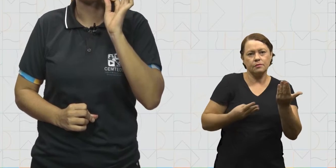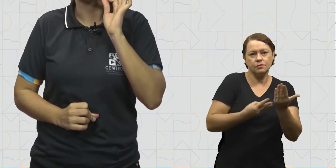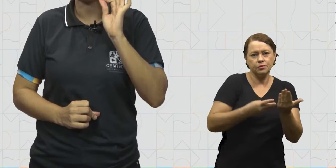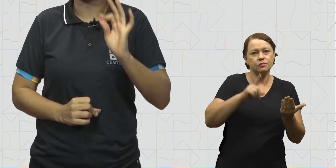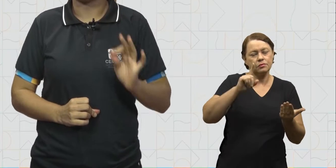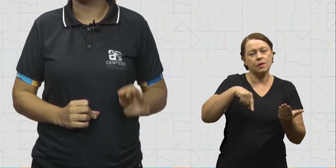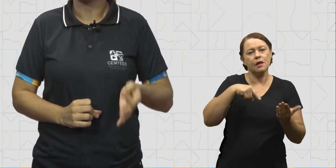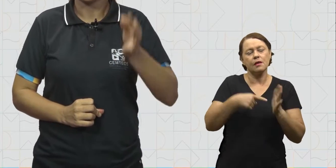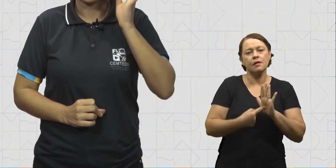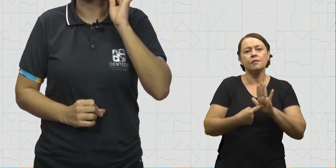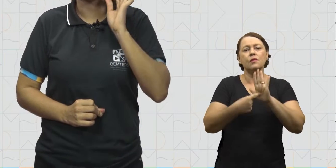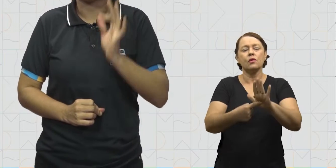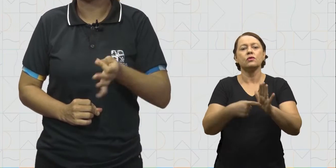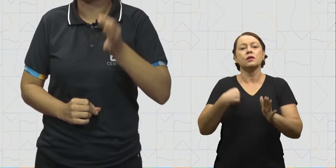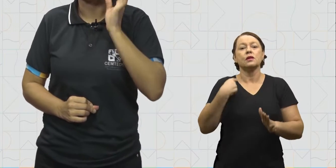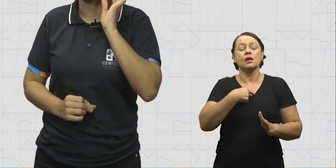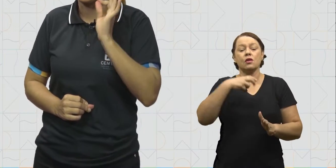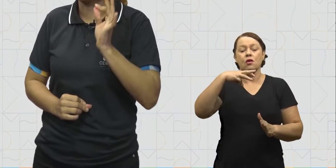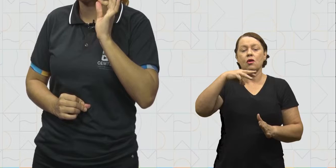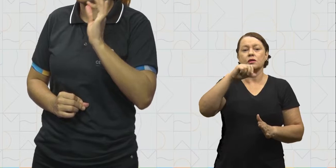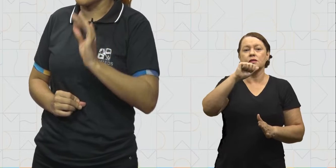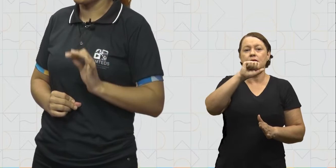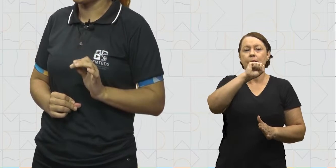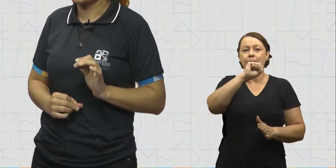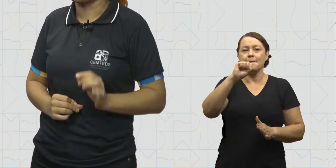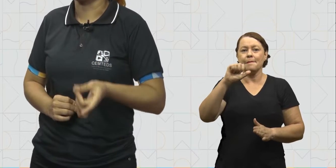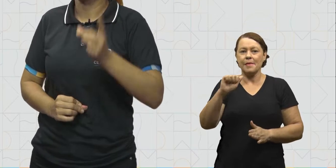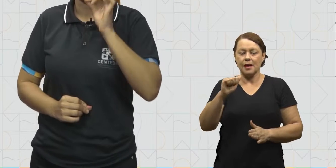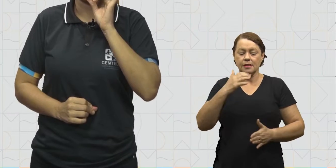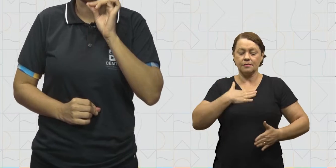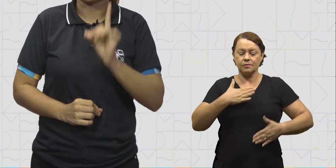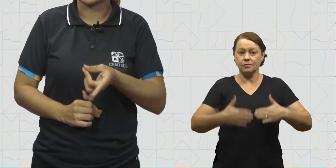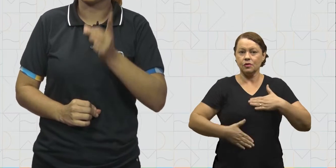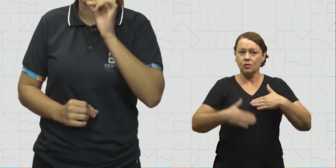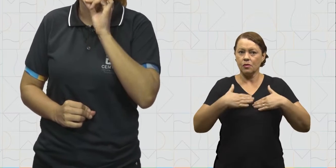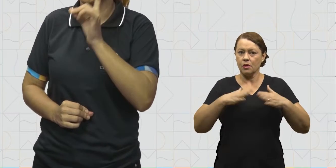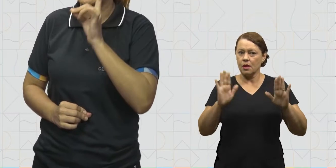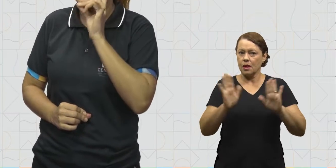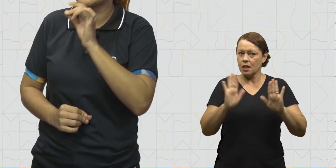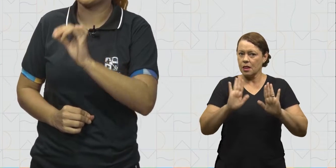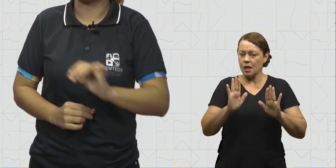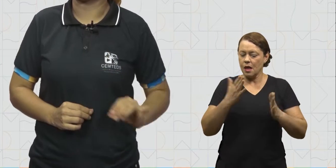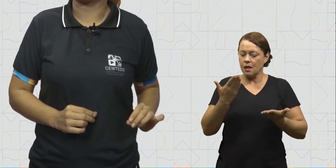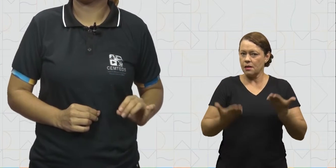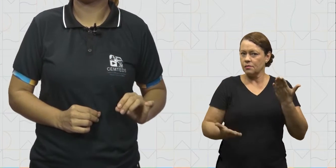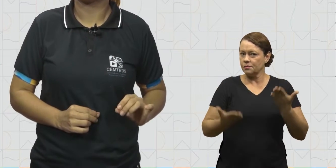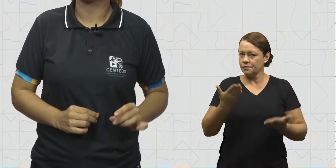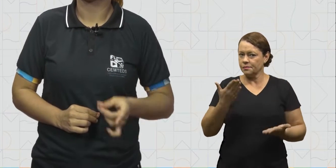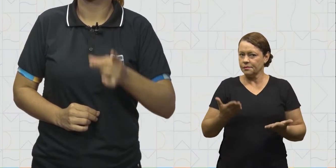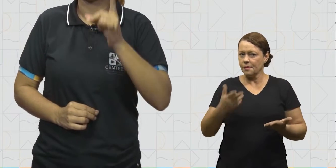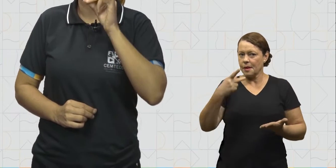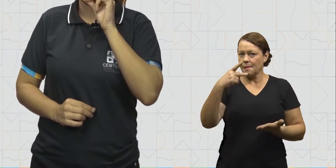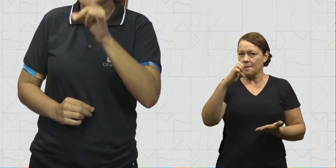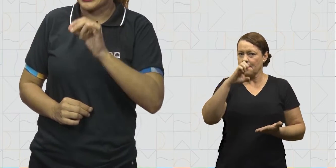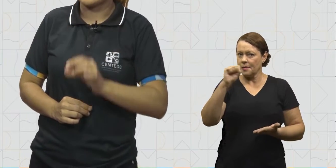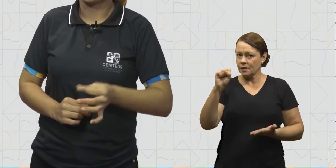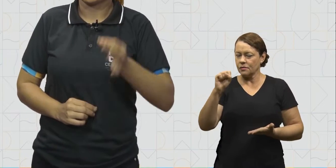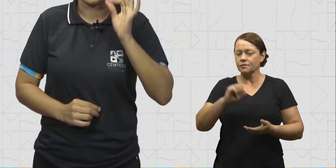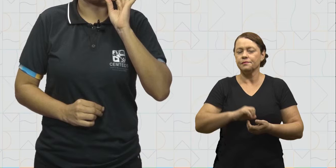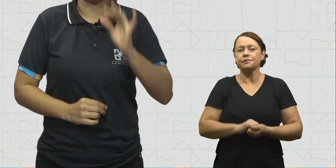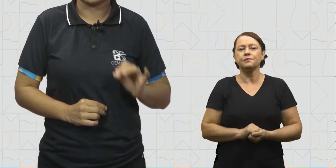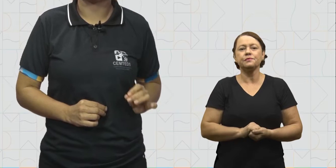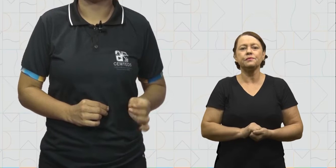é referido à nossa massa corporal e não ao nosso peso.